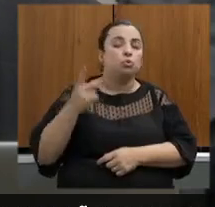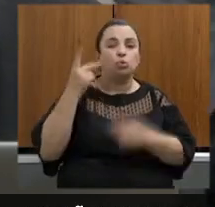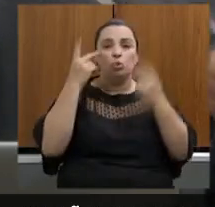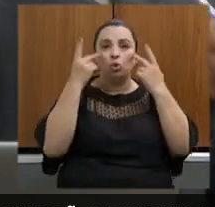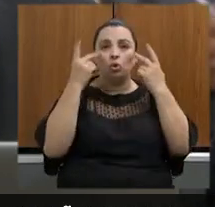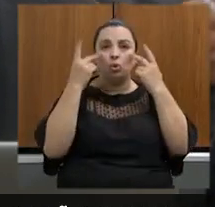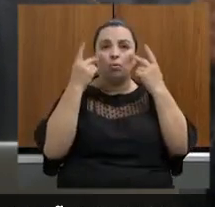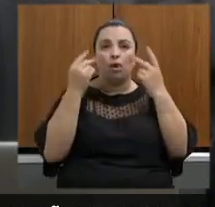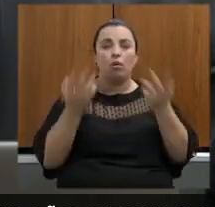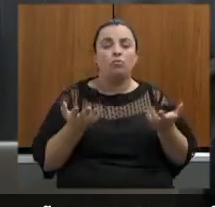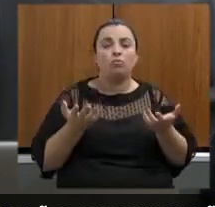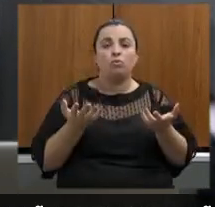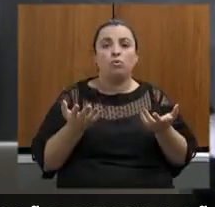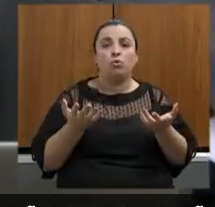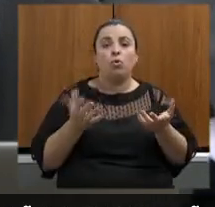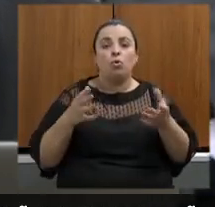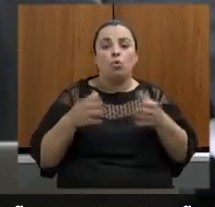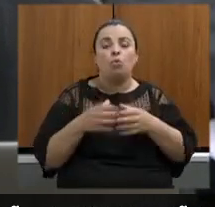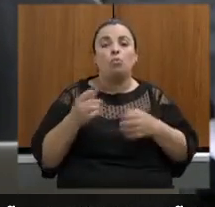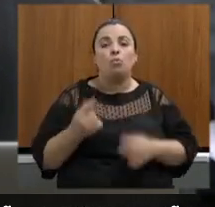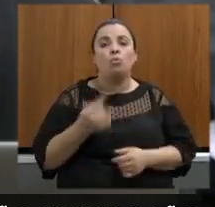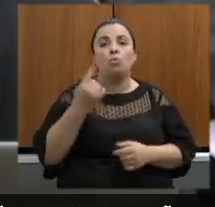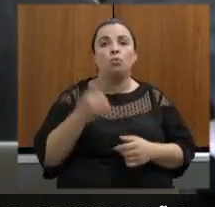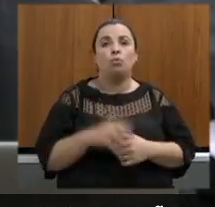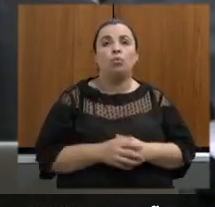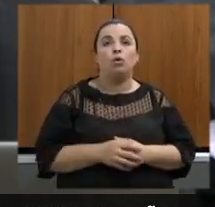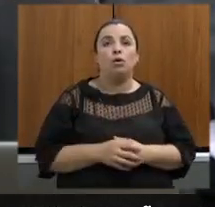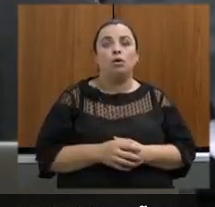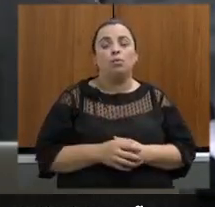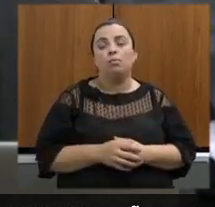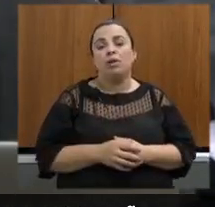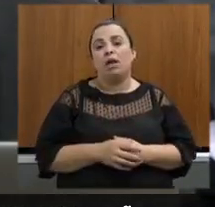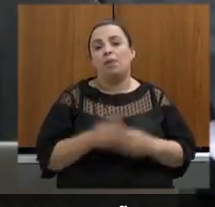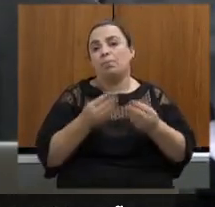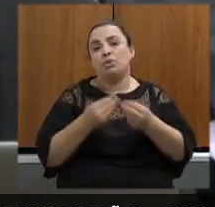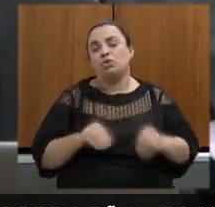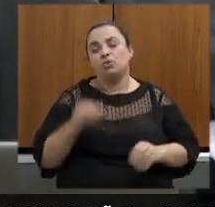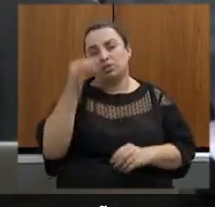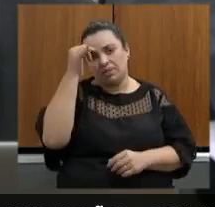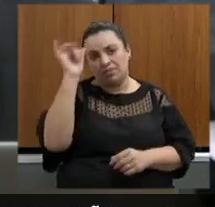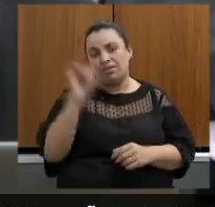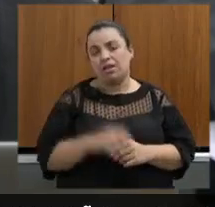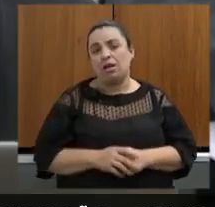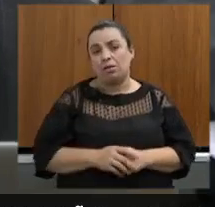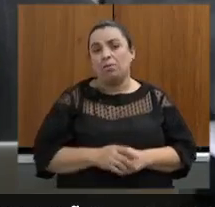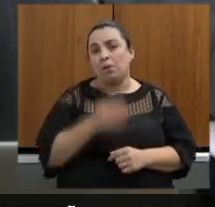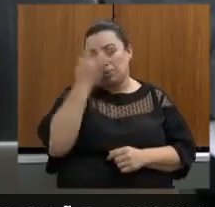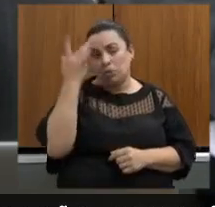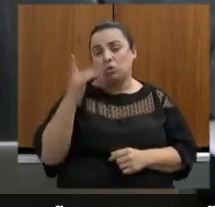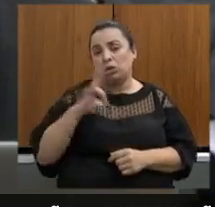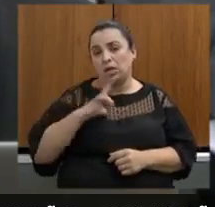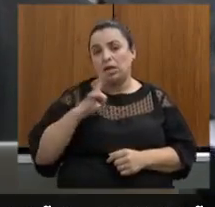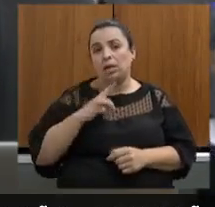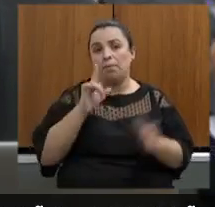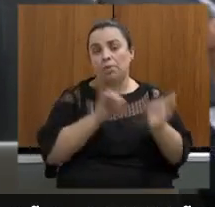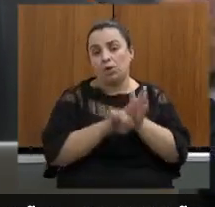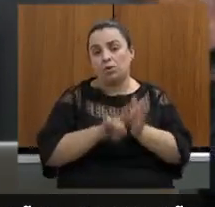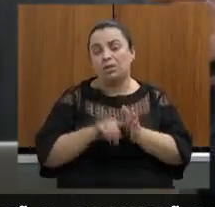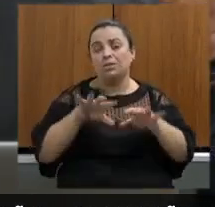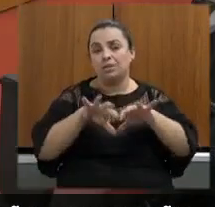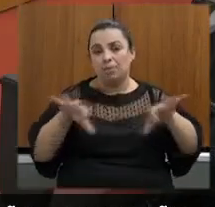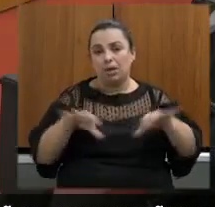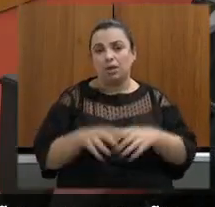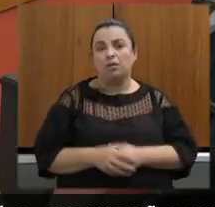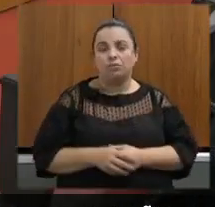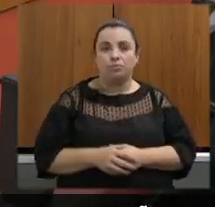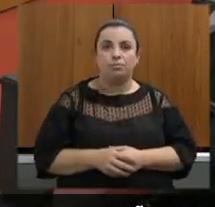tudo de bloco único para não haver prejuízo ao direito de quem quer fazer intervenções em separado vai